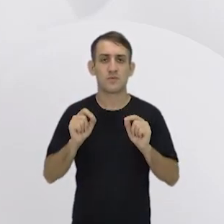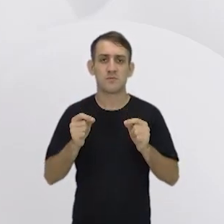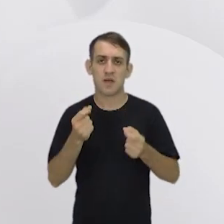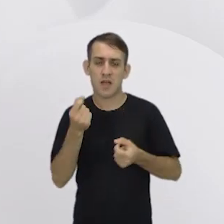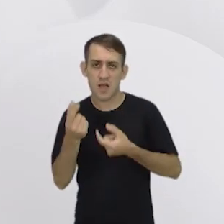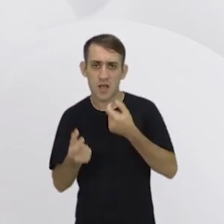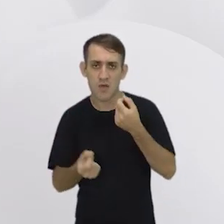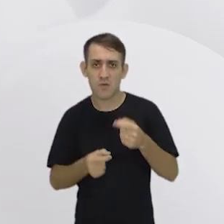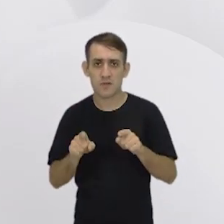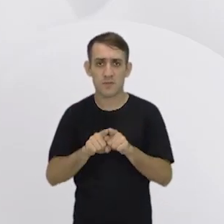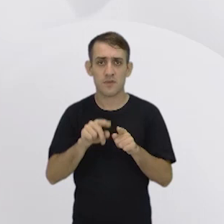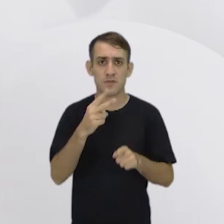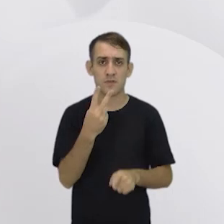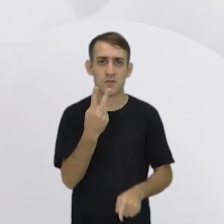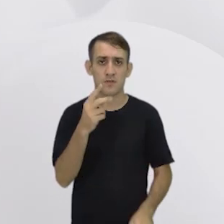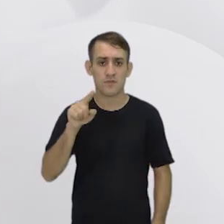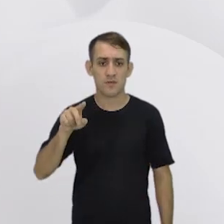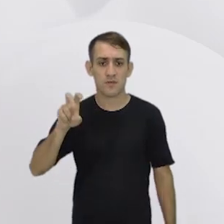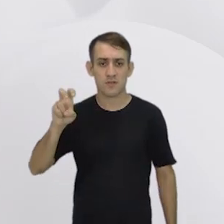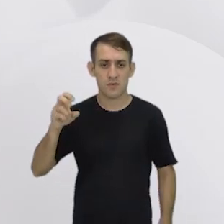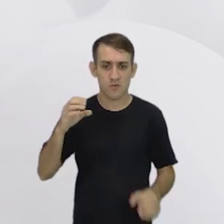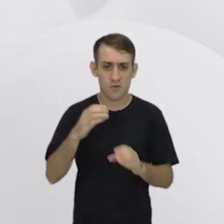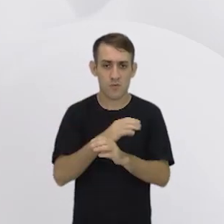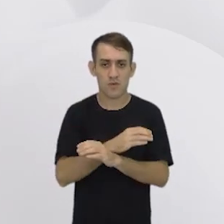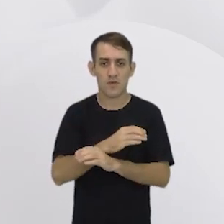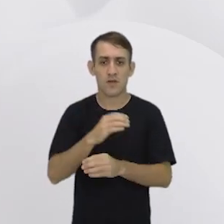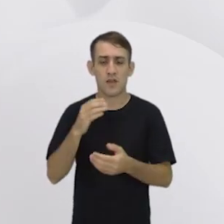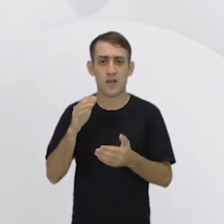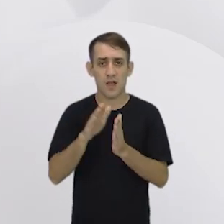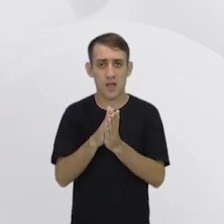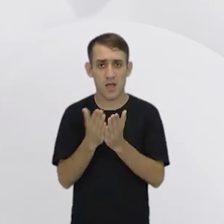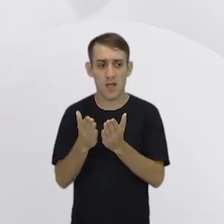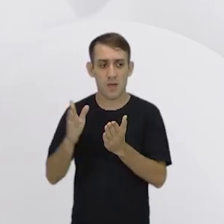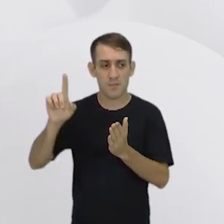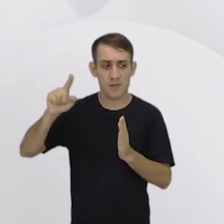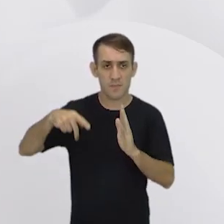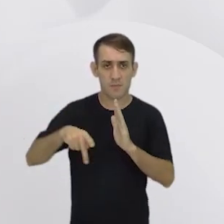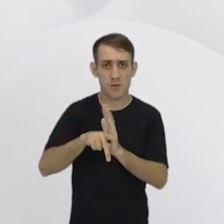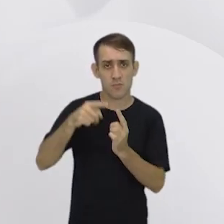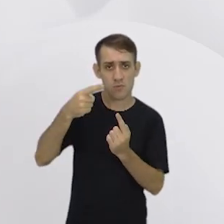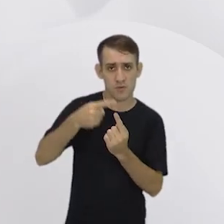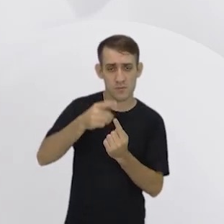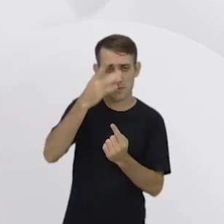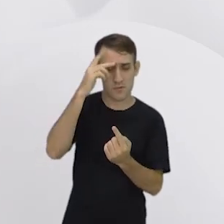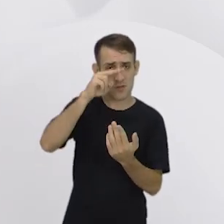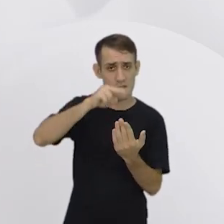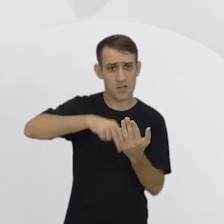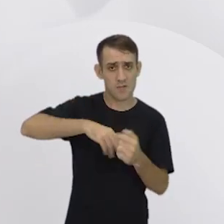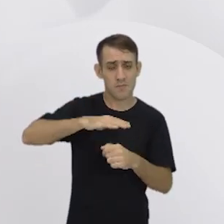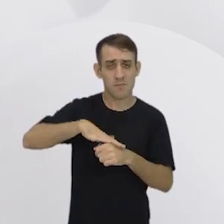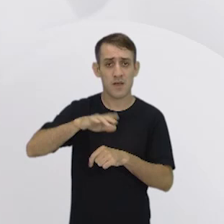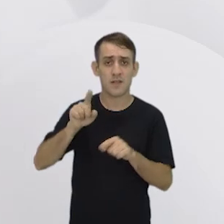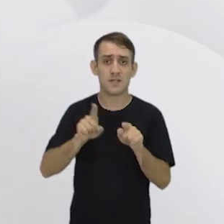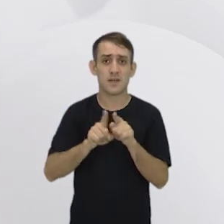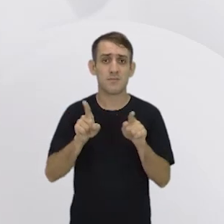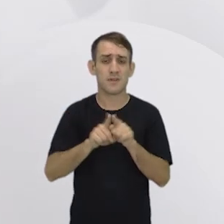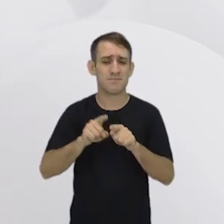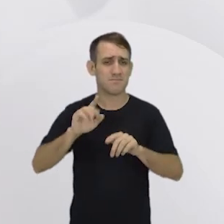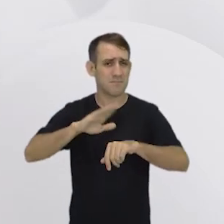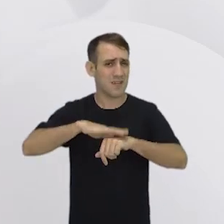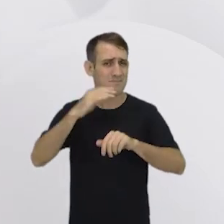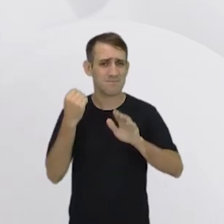parte e 2,5 inteiros. A Bíblia é apontada como o tipo de livro mais lido pelos entrevistados e também como o mais